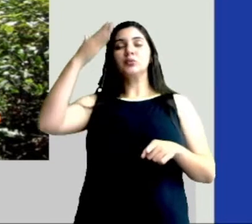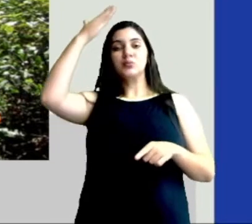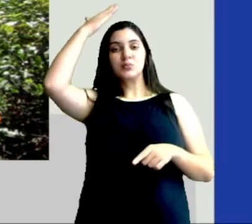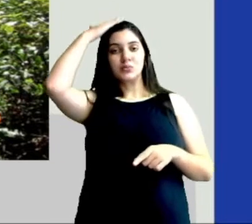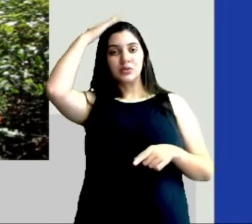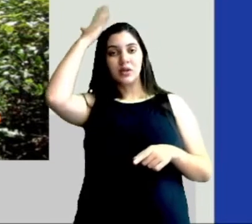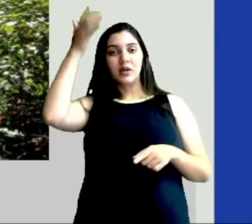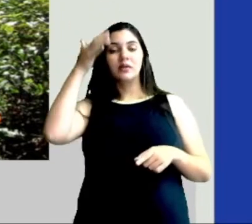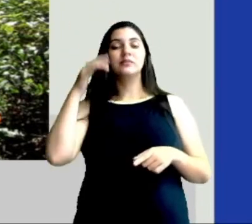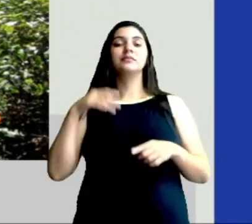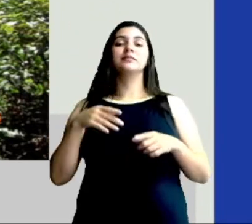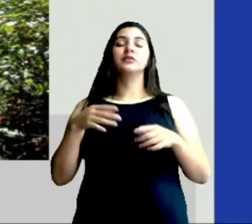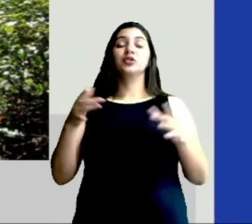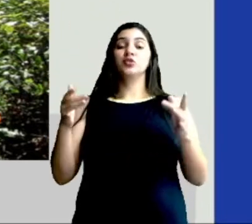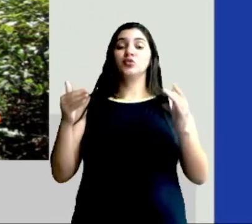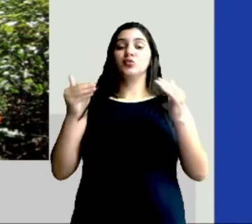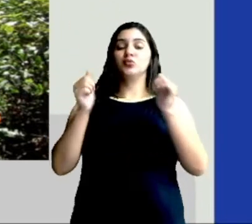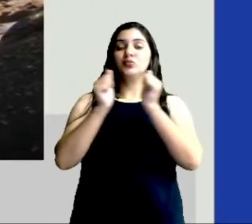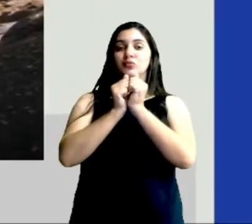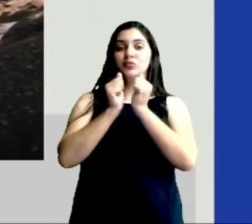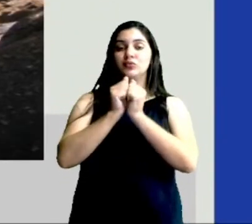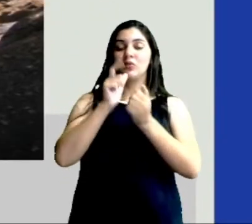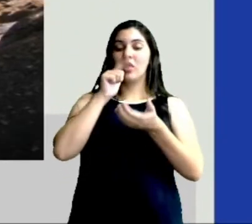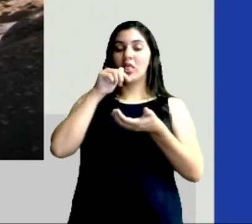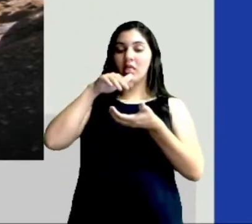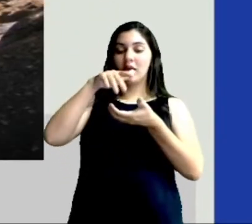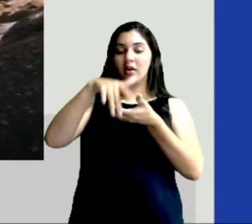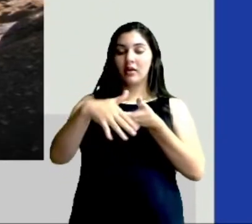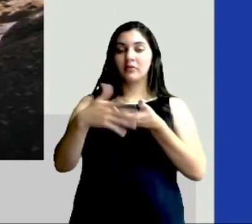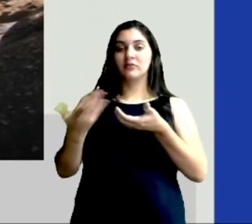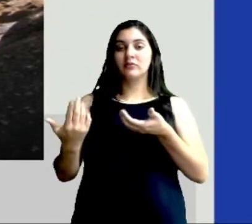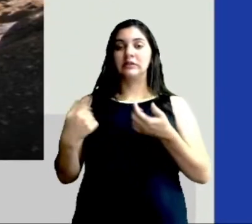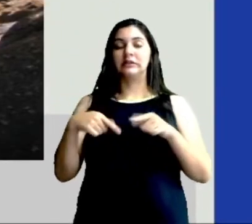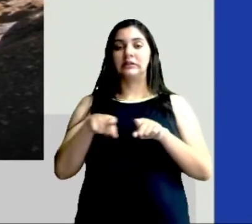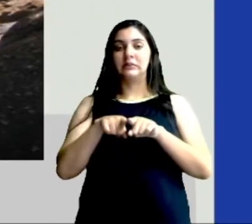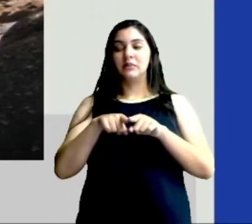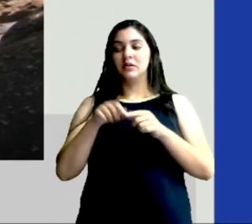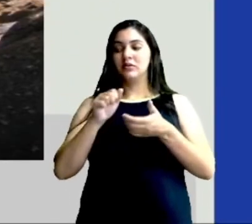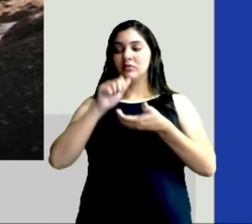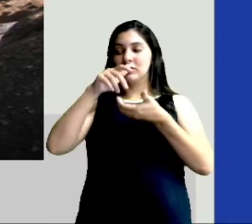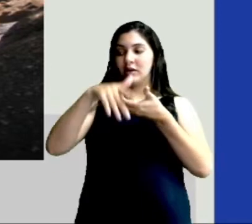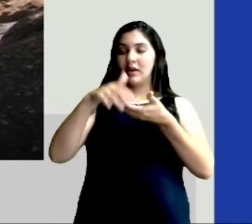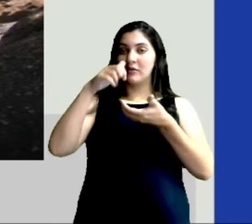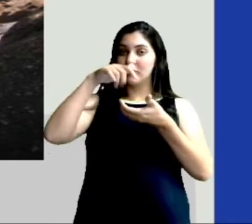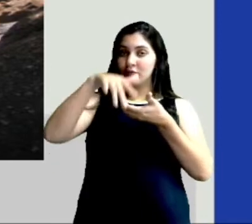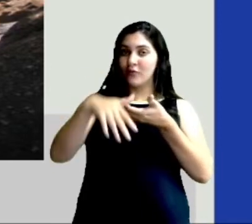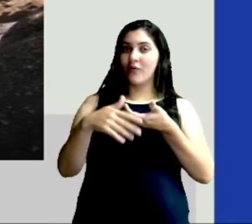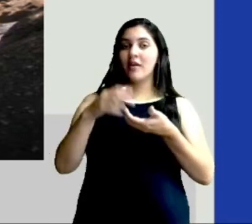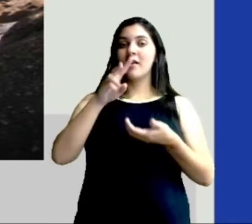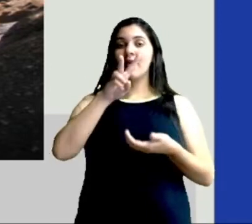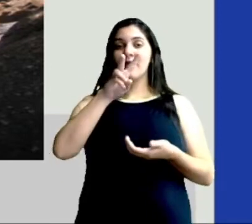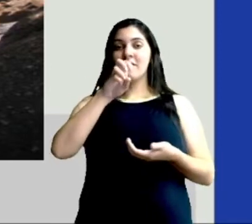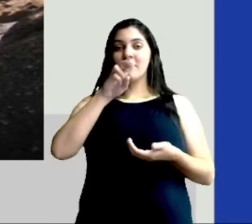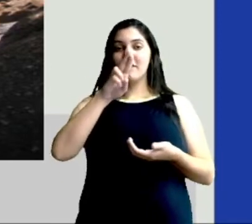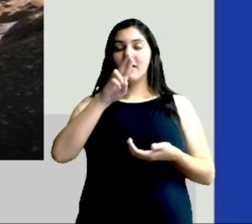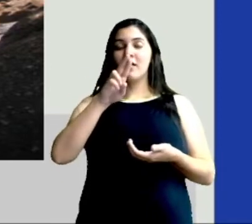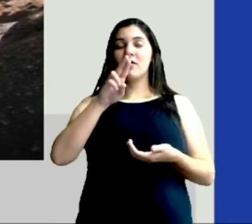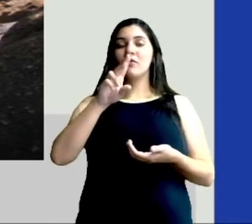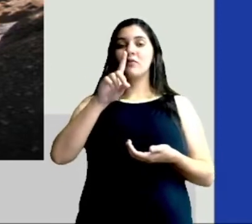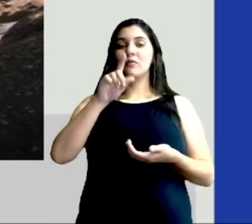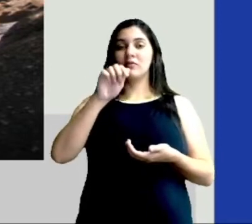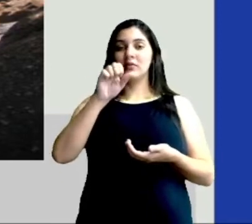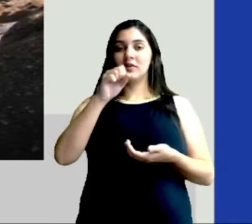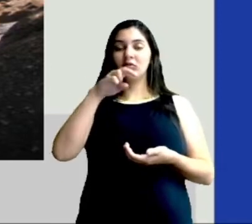essa questão da cachoeira. E nós temos a Cachoeira Véu das Noivas, aqui, ó, de